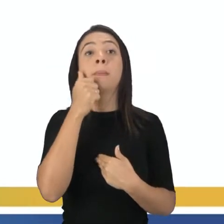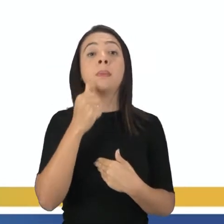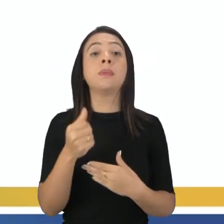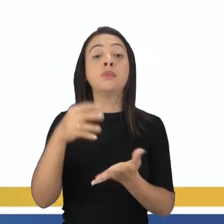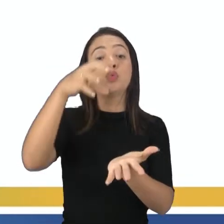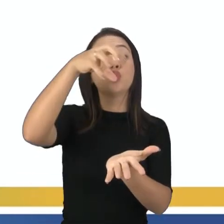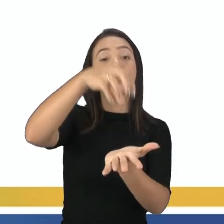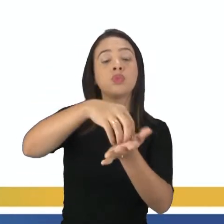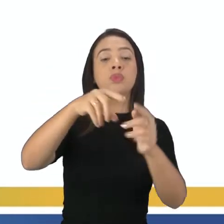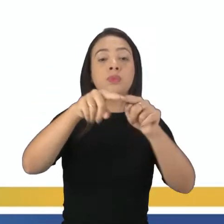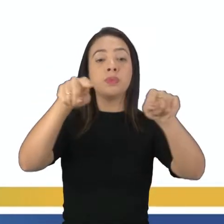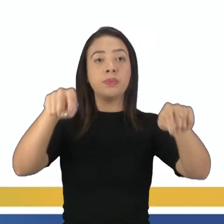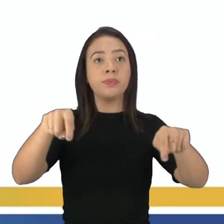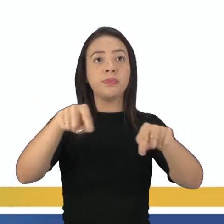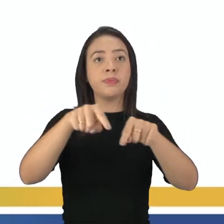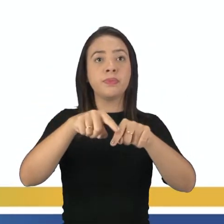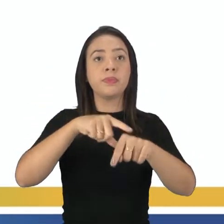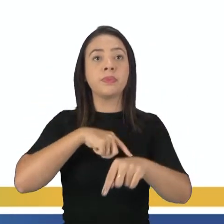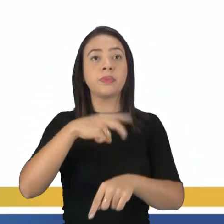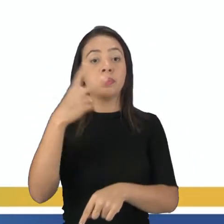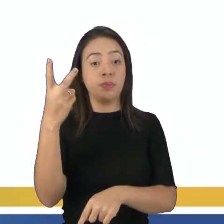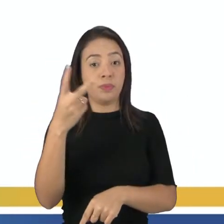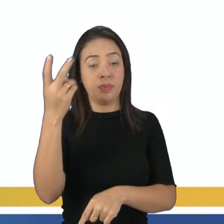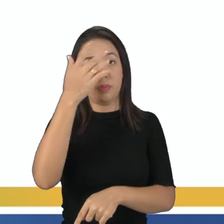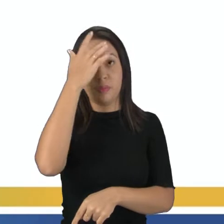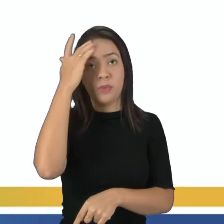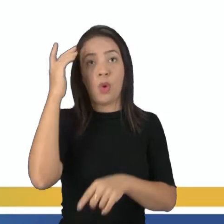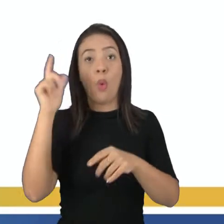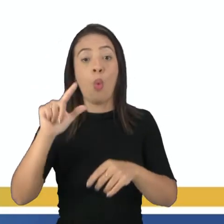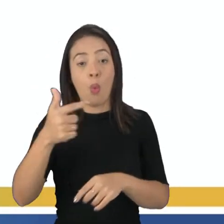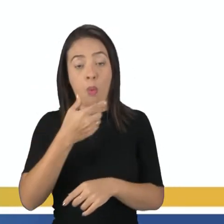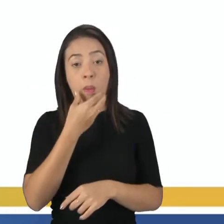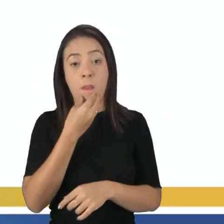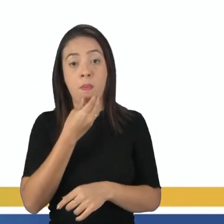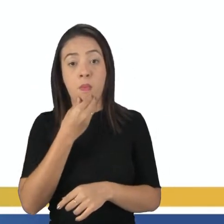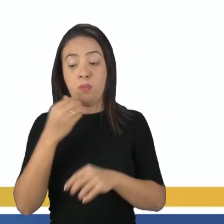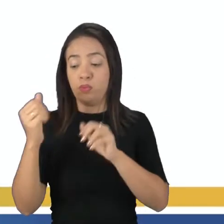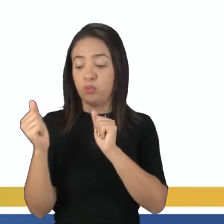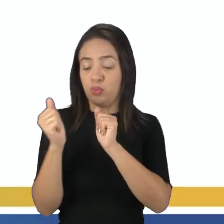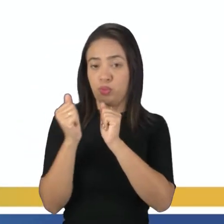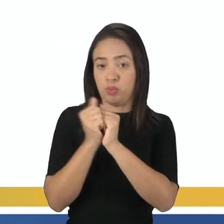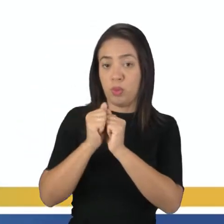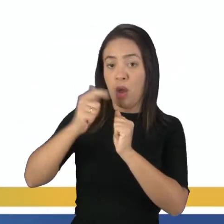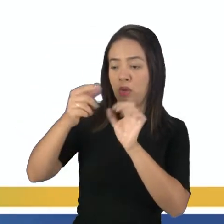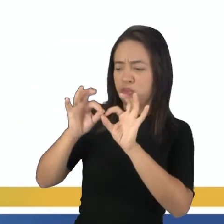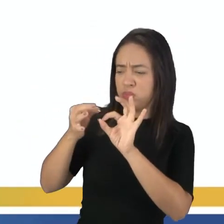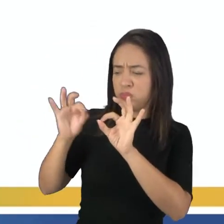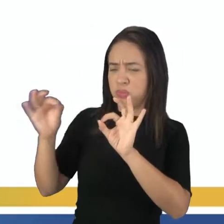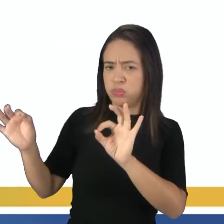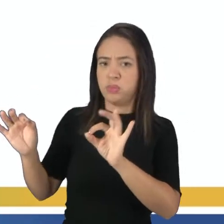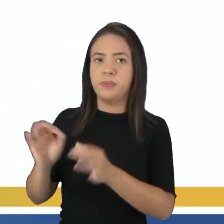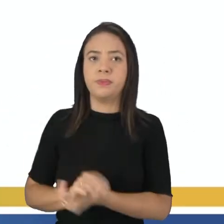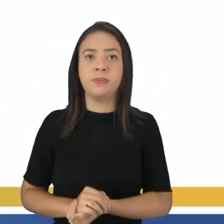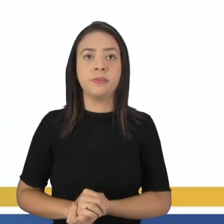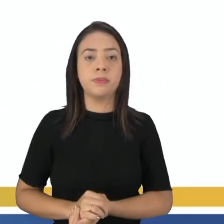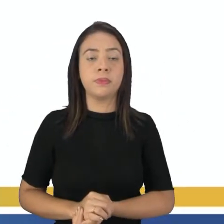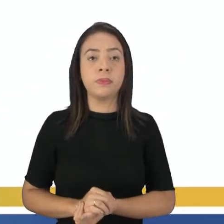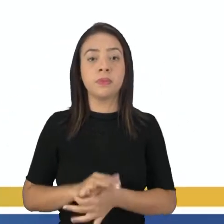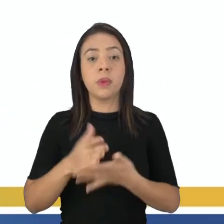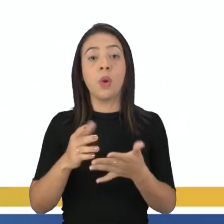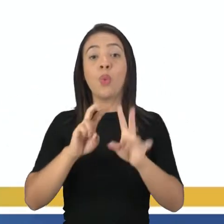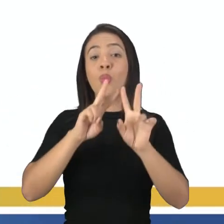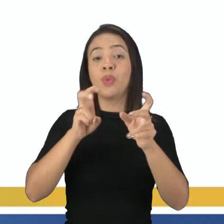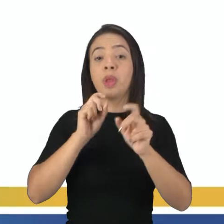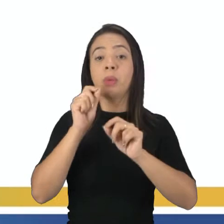pessoas que estão ao seu lado, uma mais próxima e outra mais afastada, ouvem o que é dito. O assunto é o